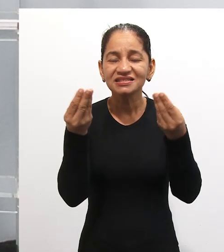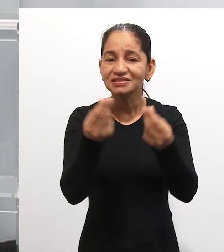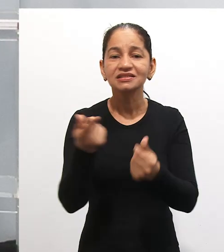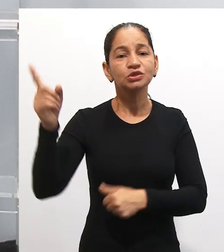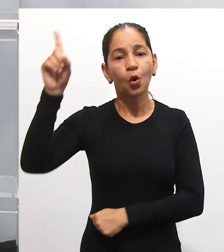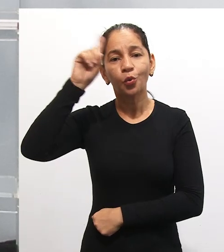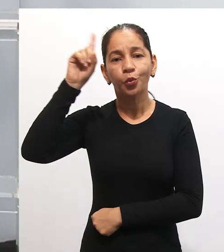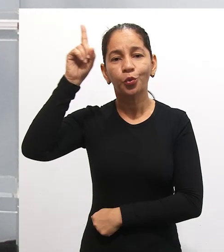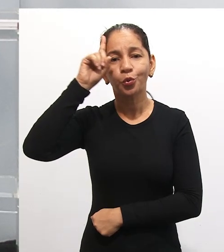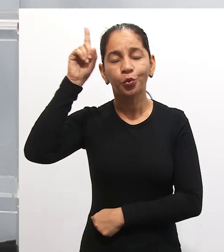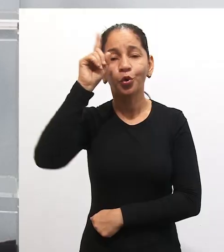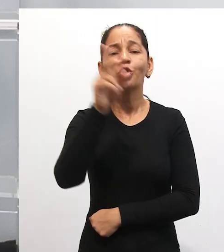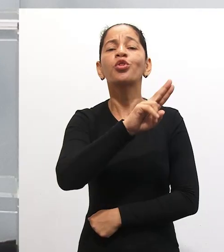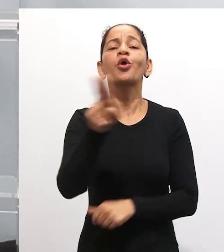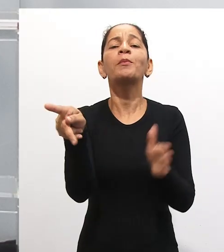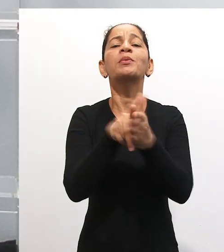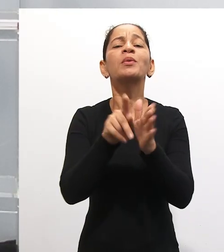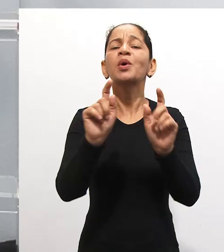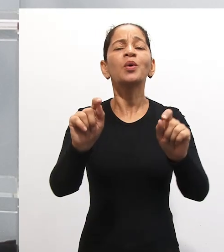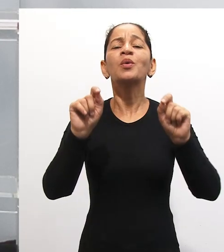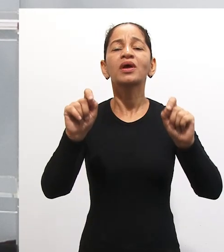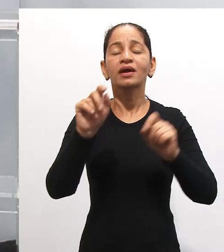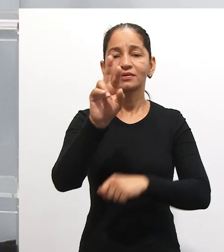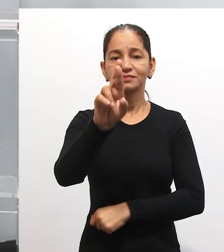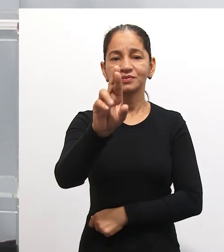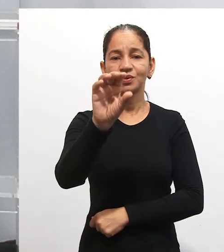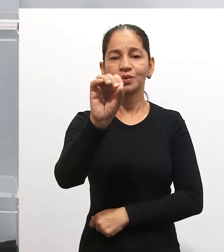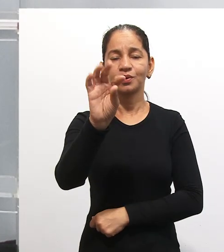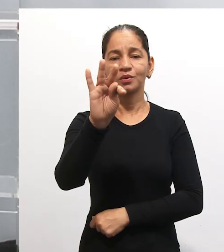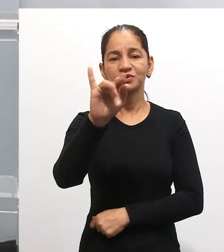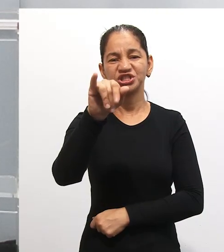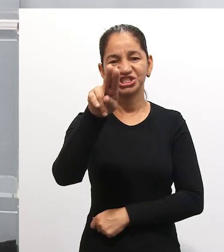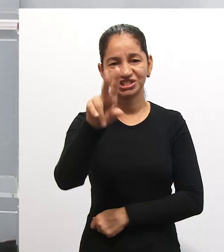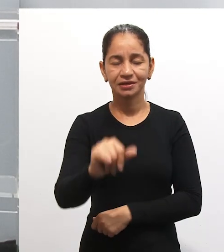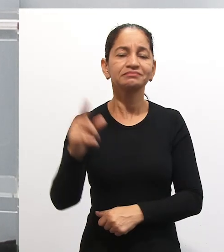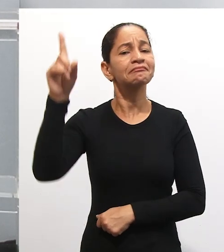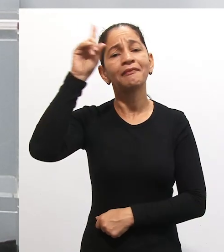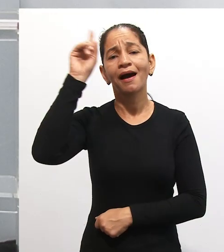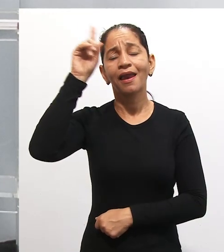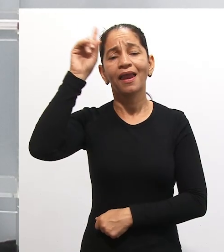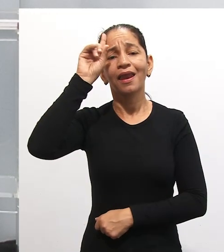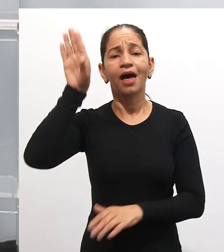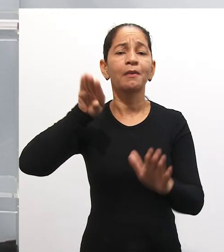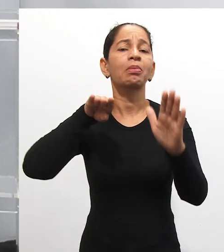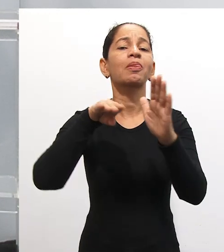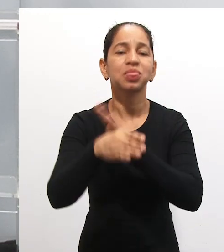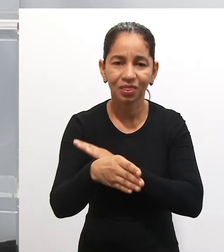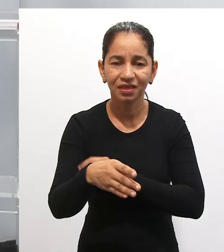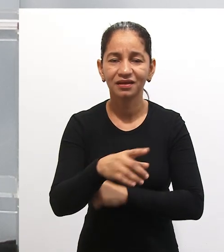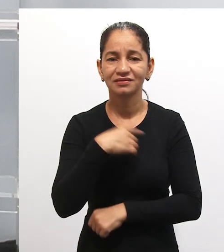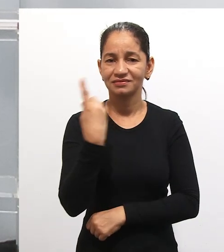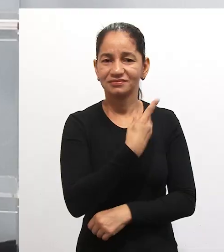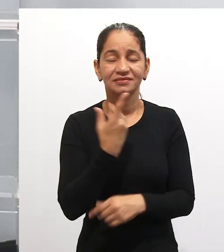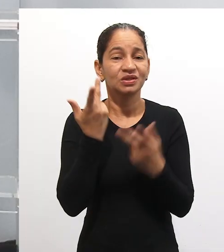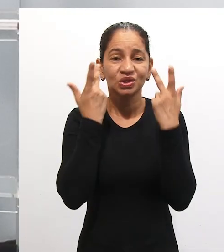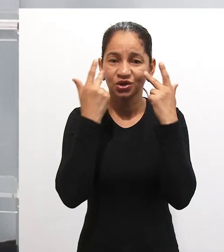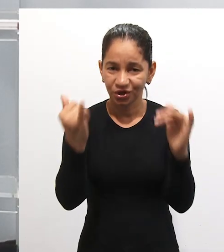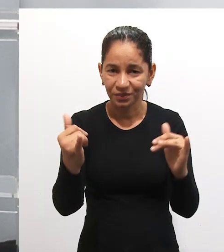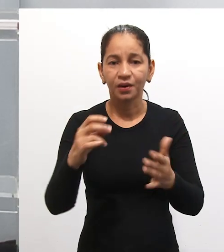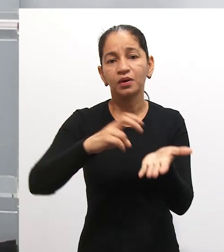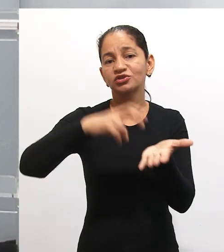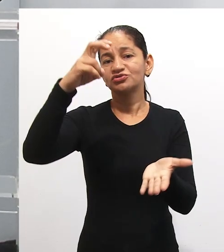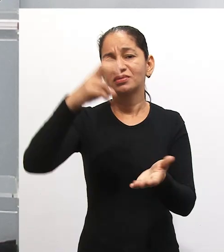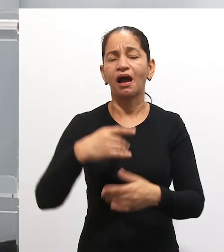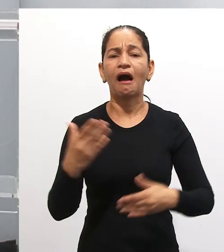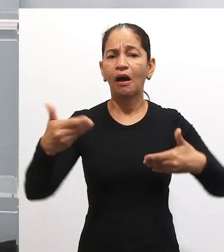nome de rotina. E quando a gente fala aqui da questão do bolo, da fábrica ou de uma padaria, é muito comum, quando a gente acorda de manhã